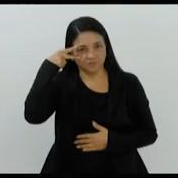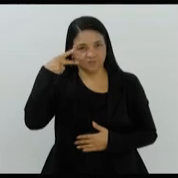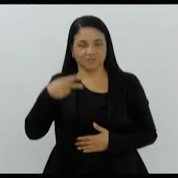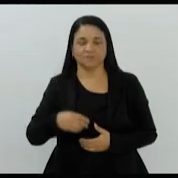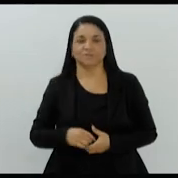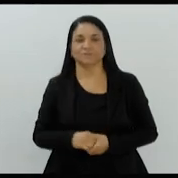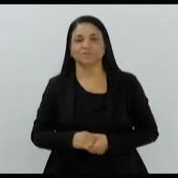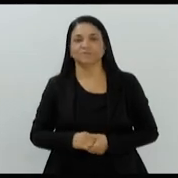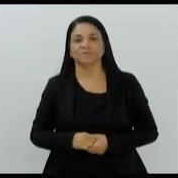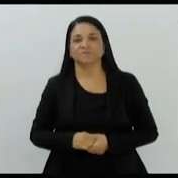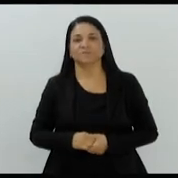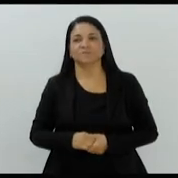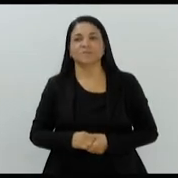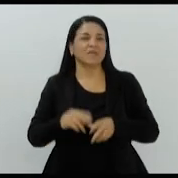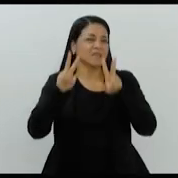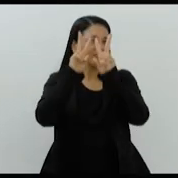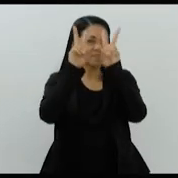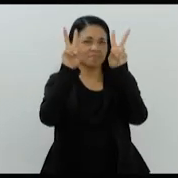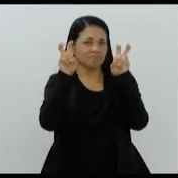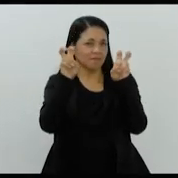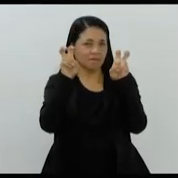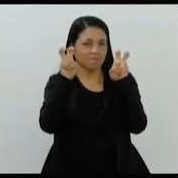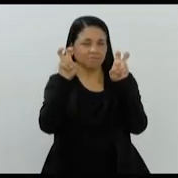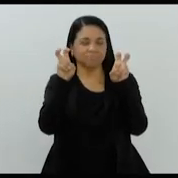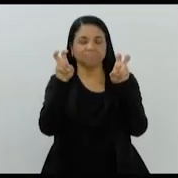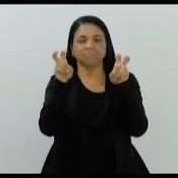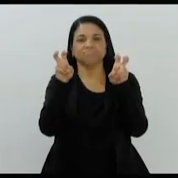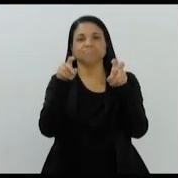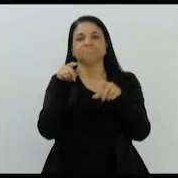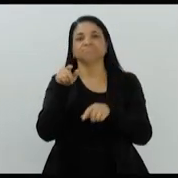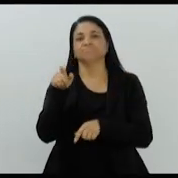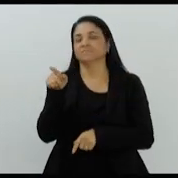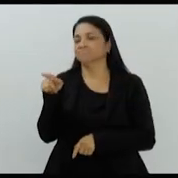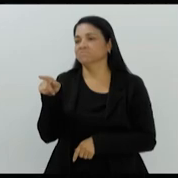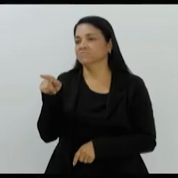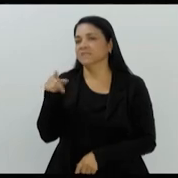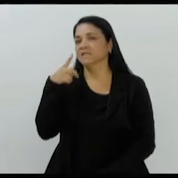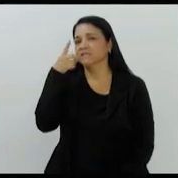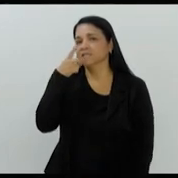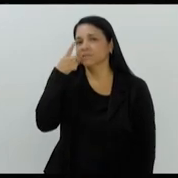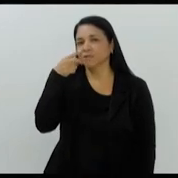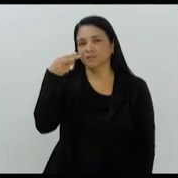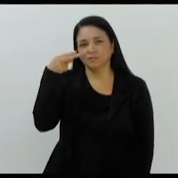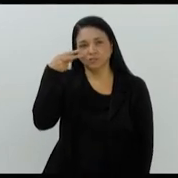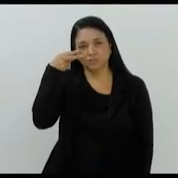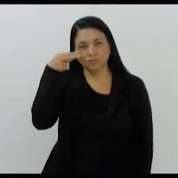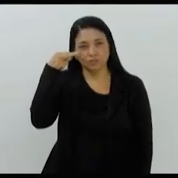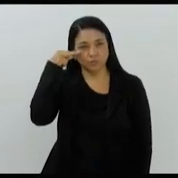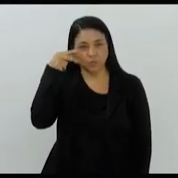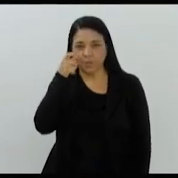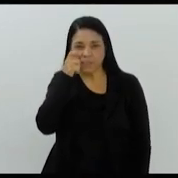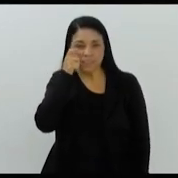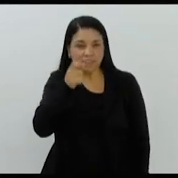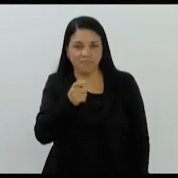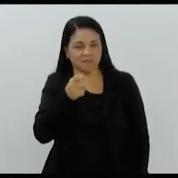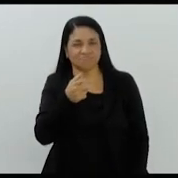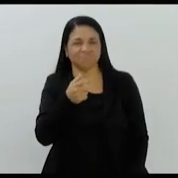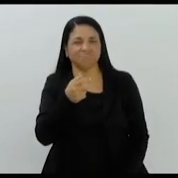E falarei sobre um tema que Vossa Excelência não tem um interesse muito